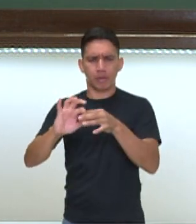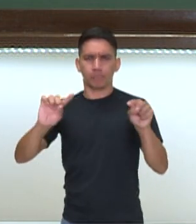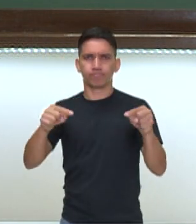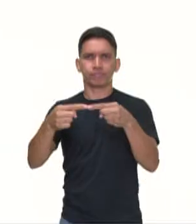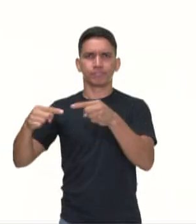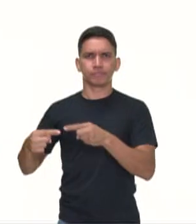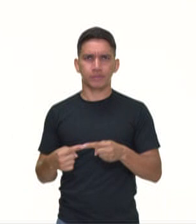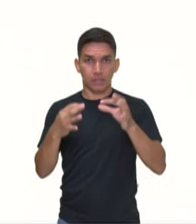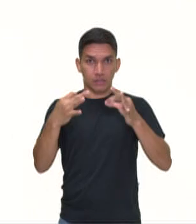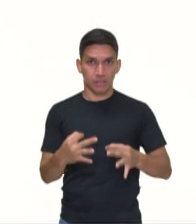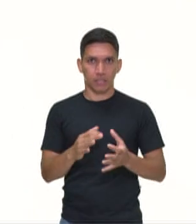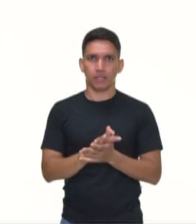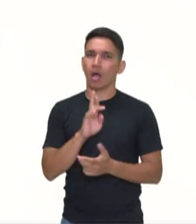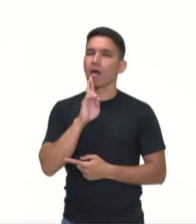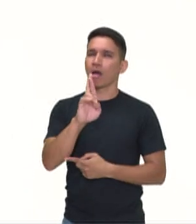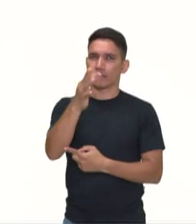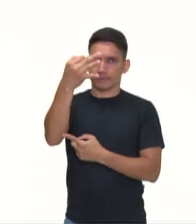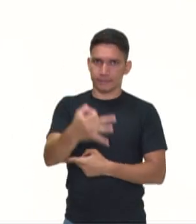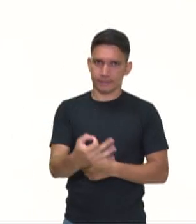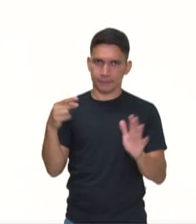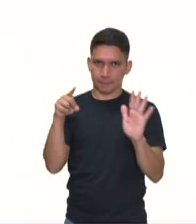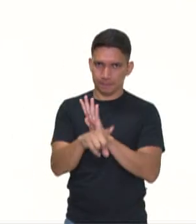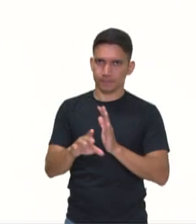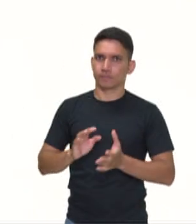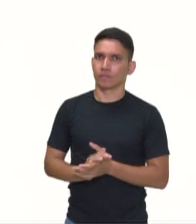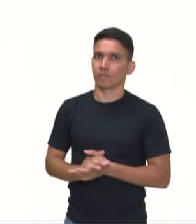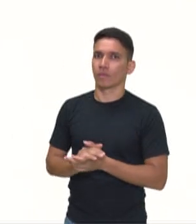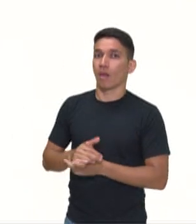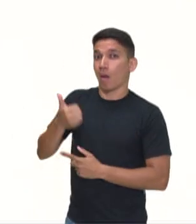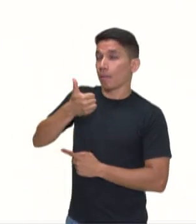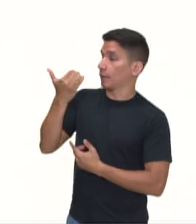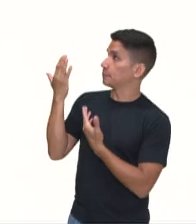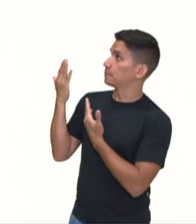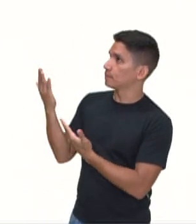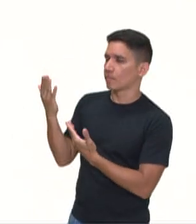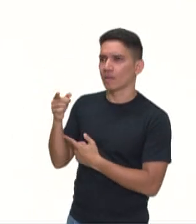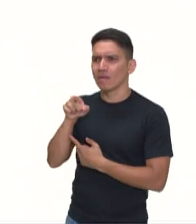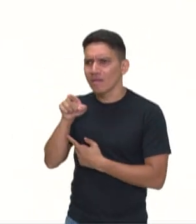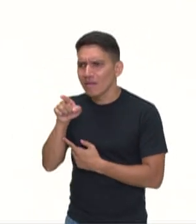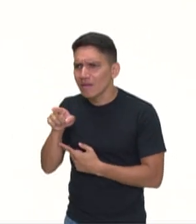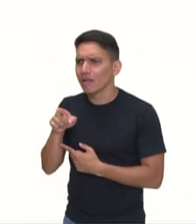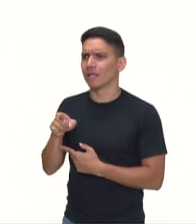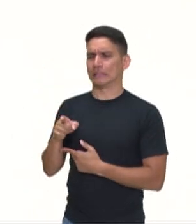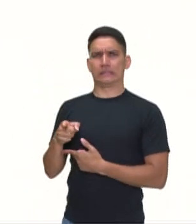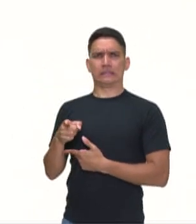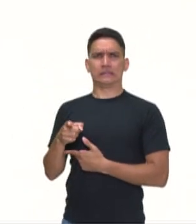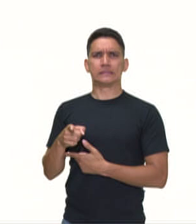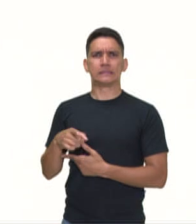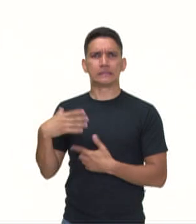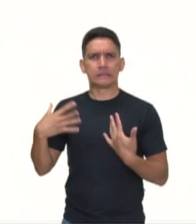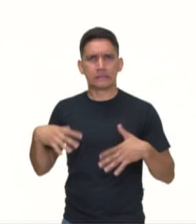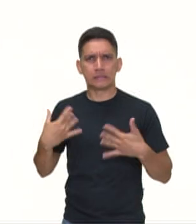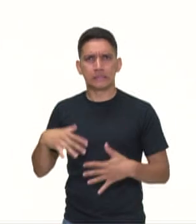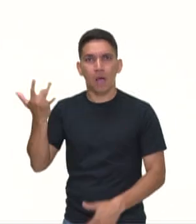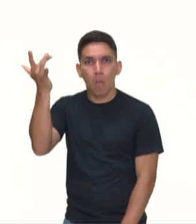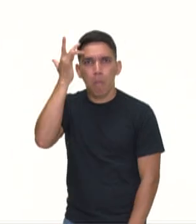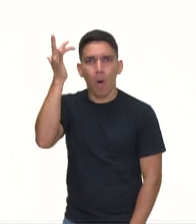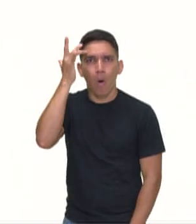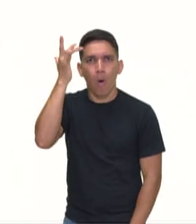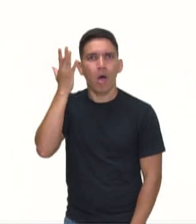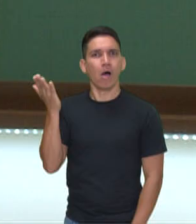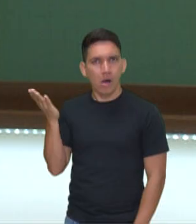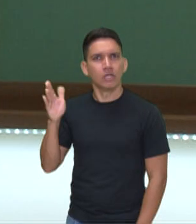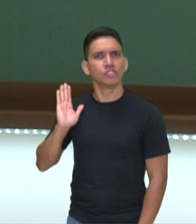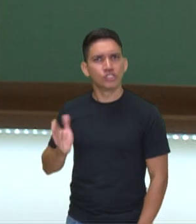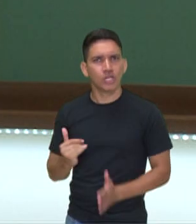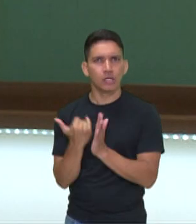exercício. Answer the questions. One, he's very mature. Ele é uma pessoa madura. Aqui eu quero